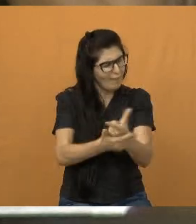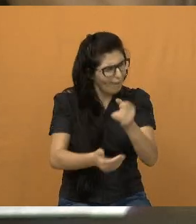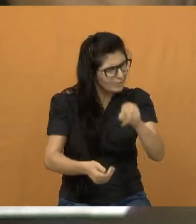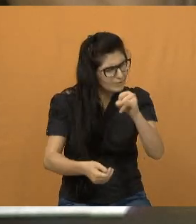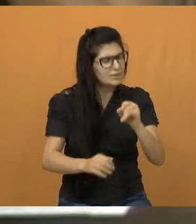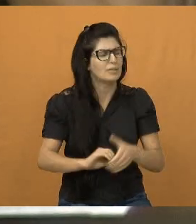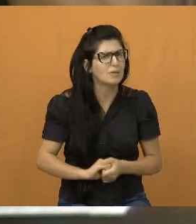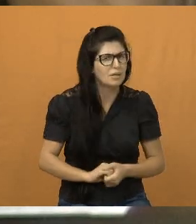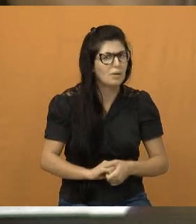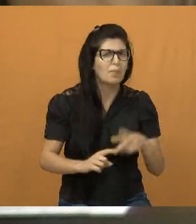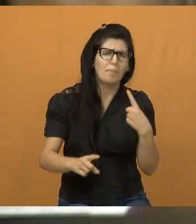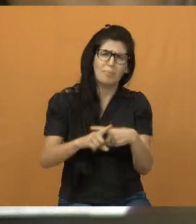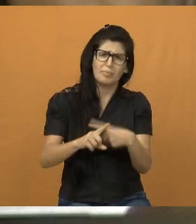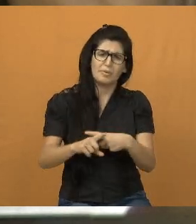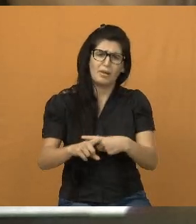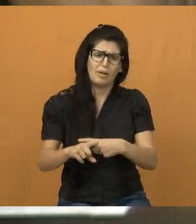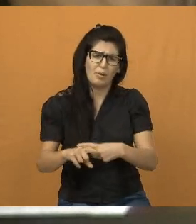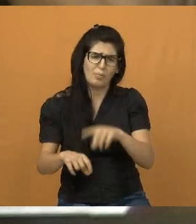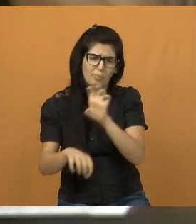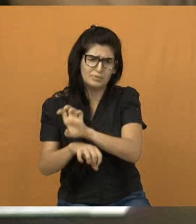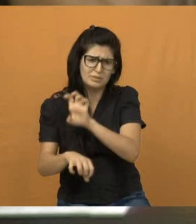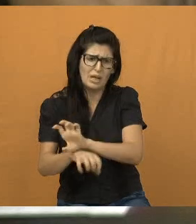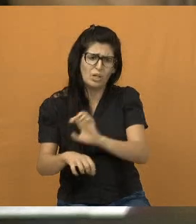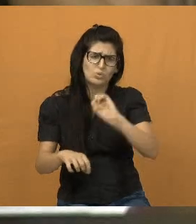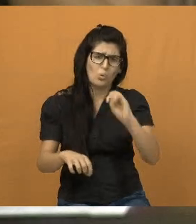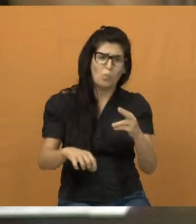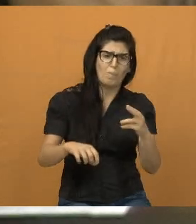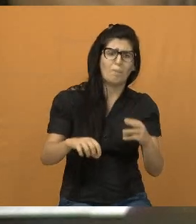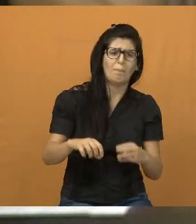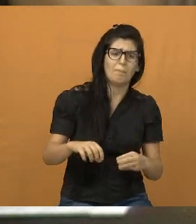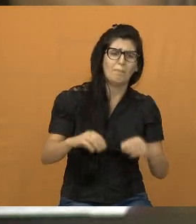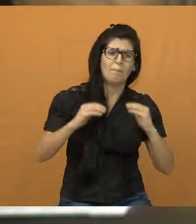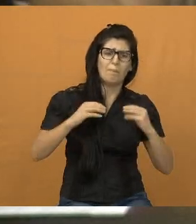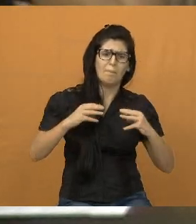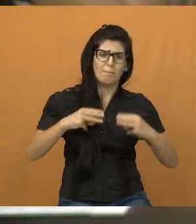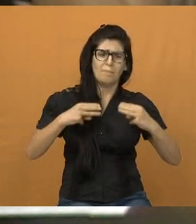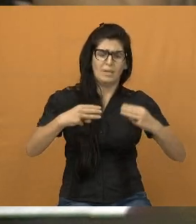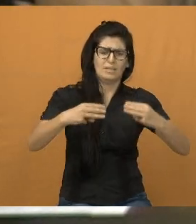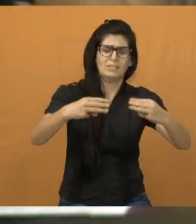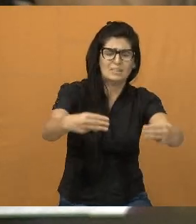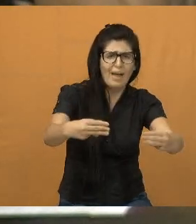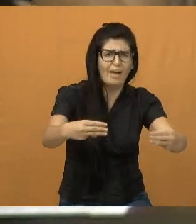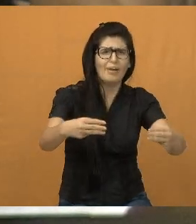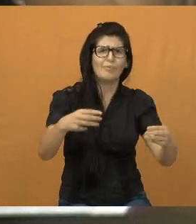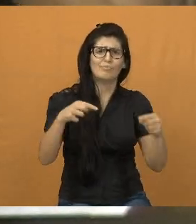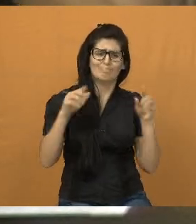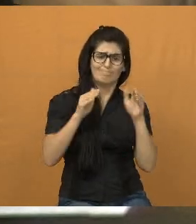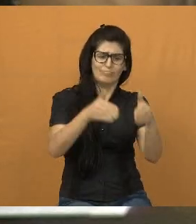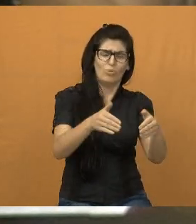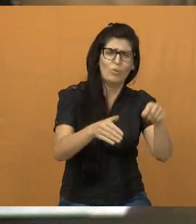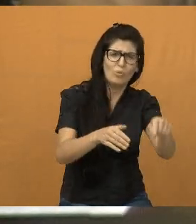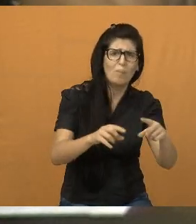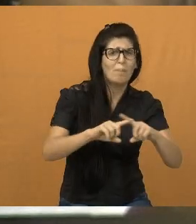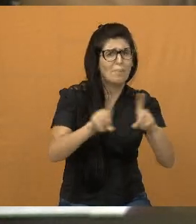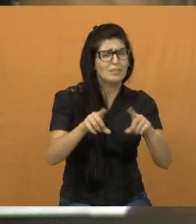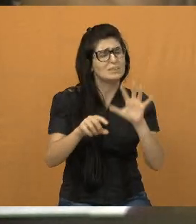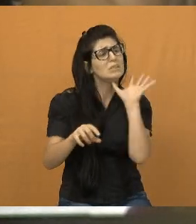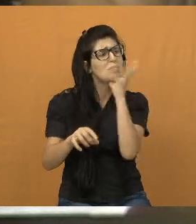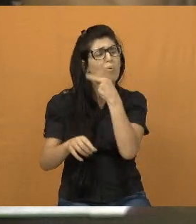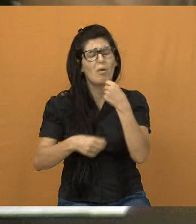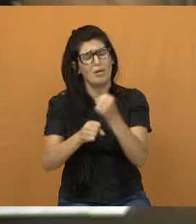o Estado ou o Ministério, mas isso leva anos para a gente reaver o dinheiro, se é que acontece,